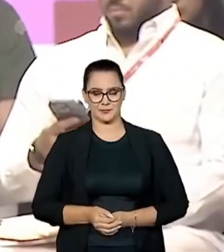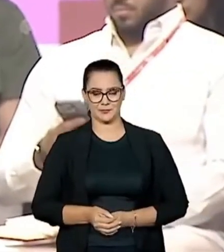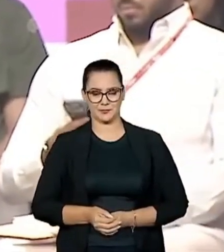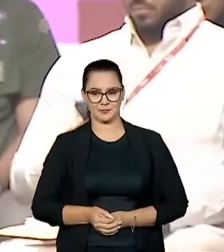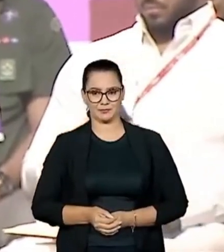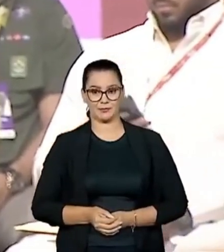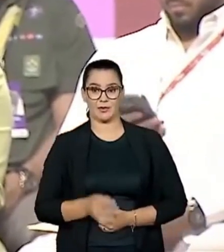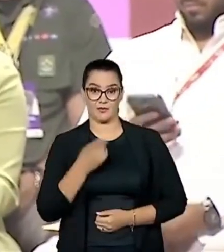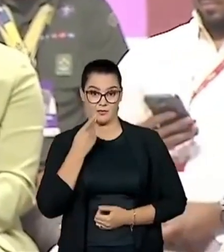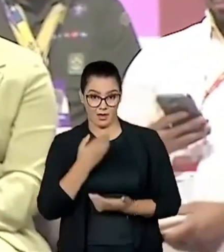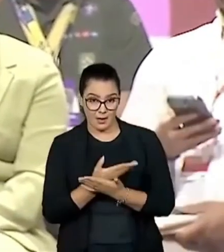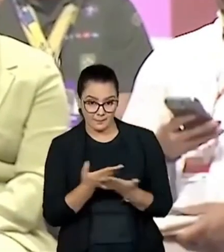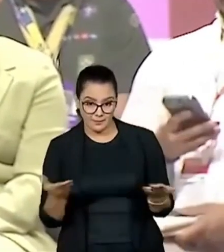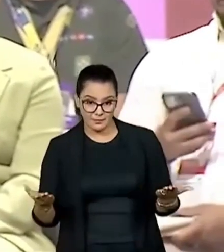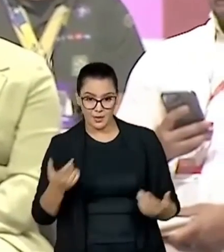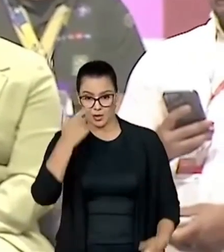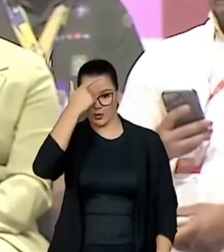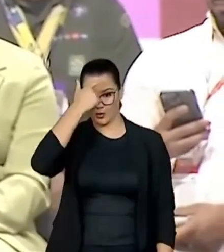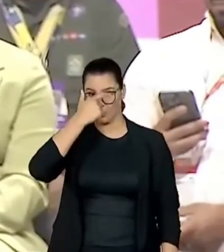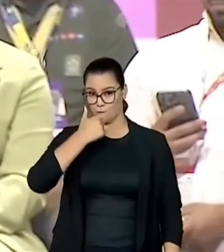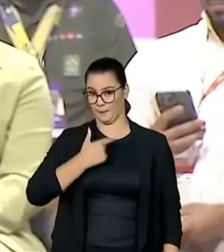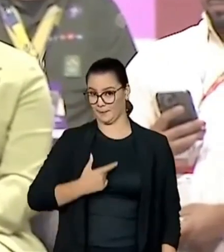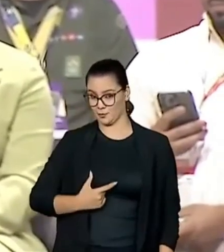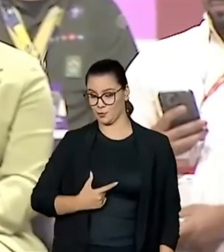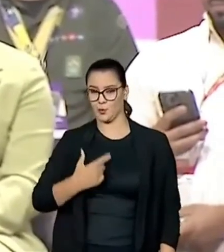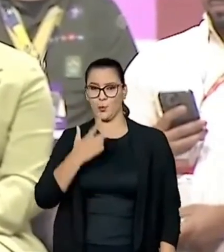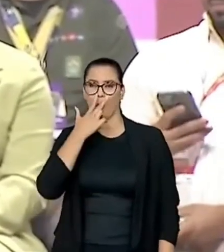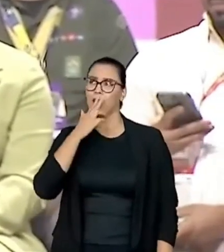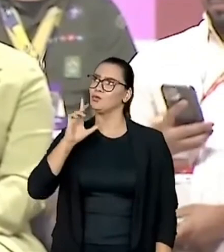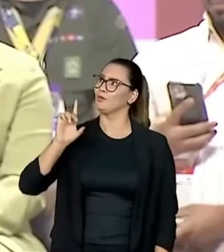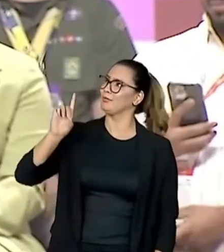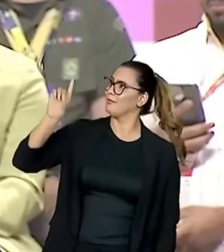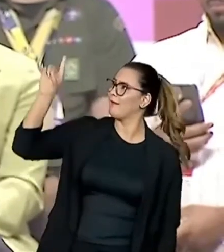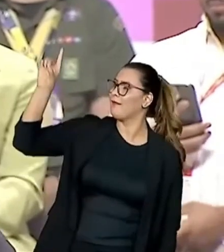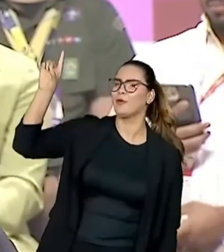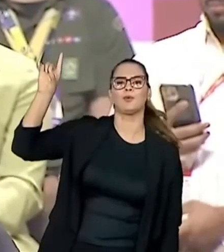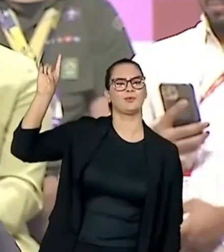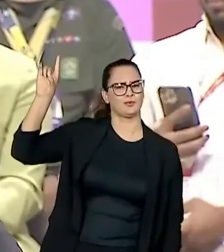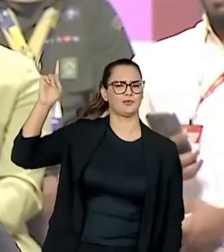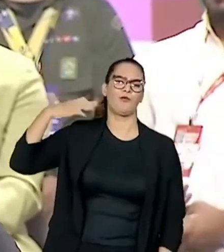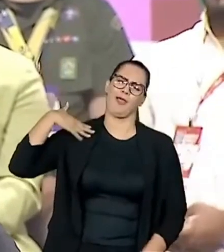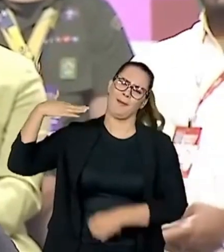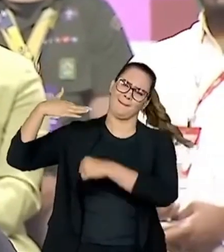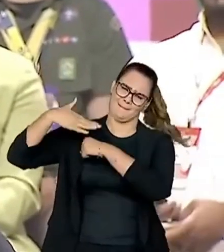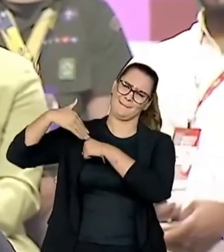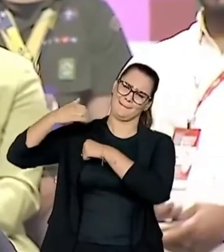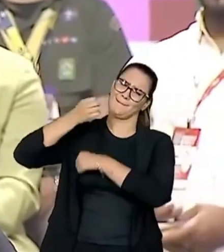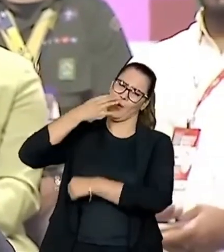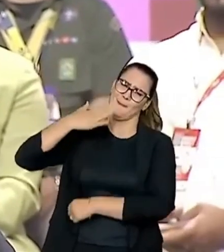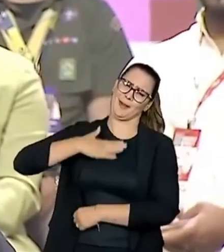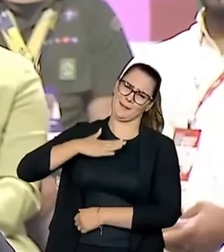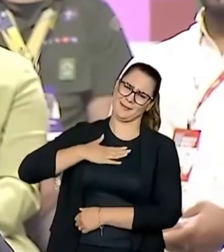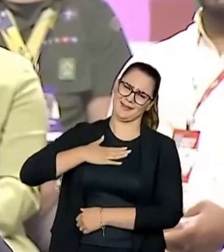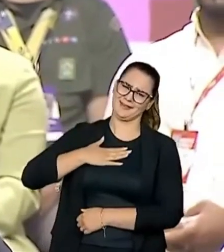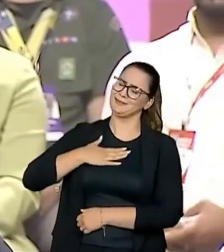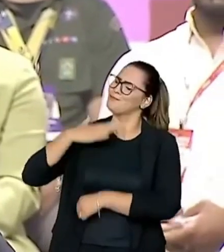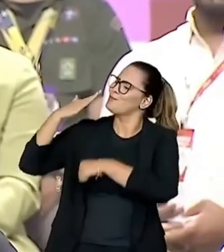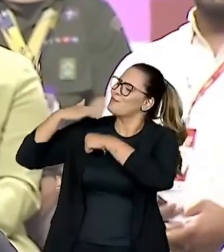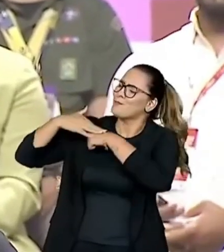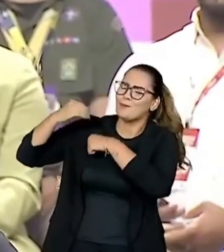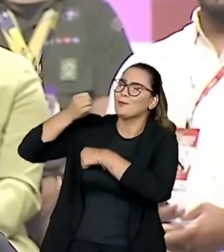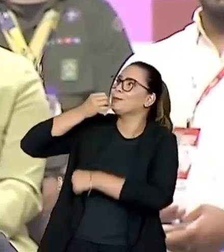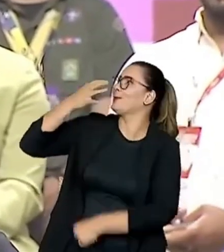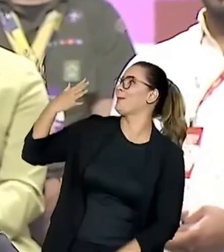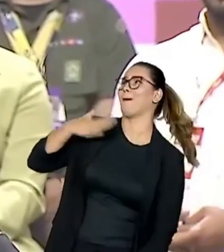Eu quero dizer para vocês que eu sou uma pessoa que eu acho que Deus foi muito generoso comigo, mas muito